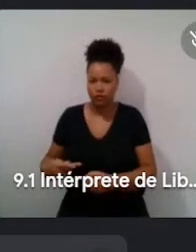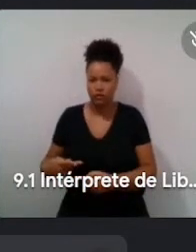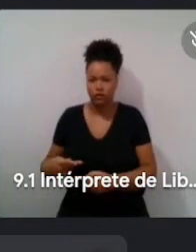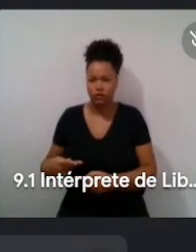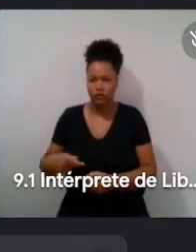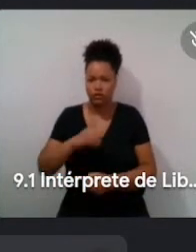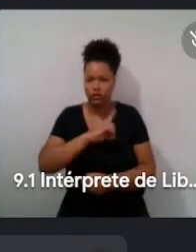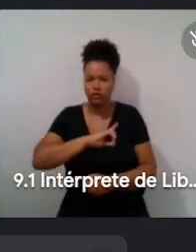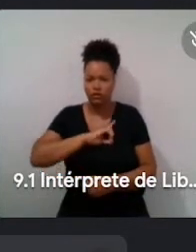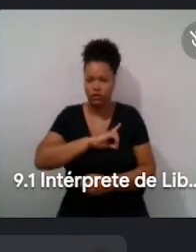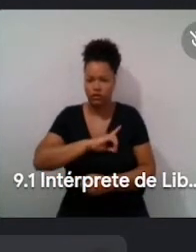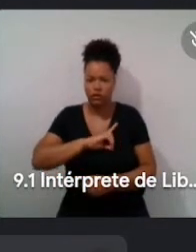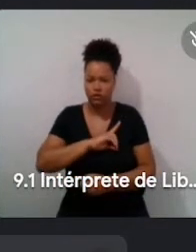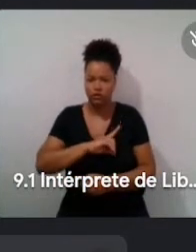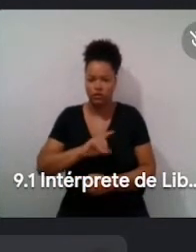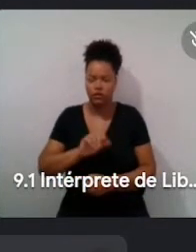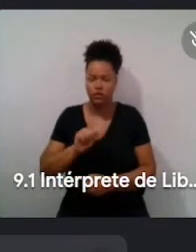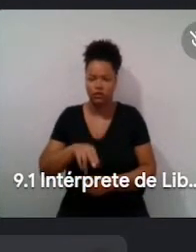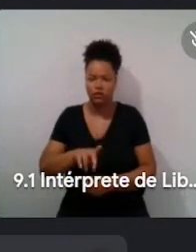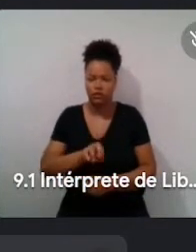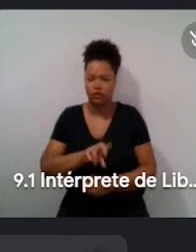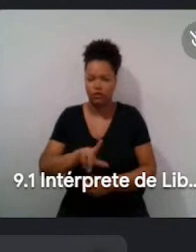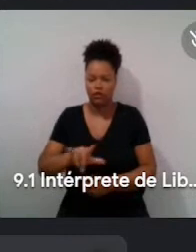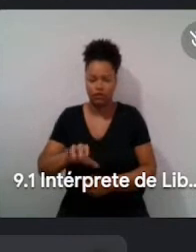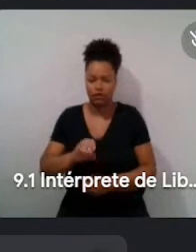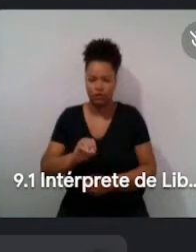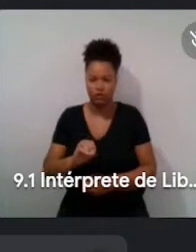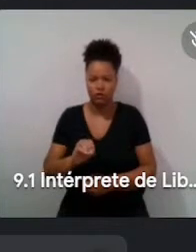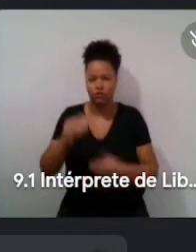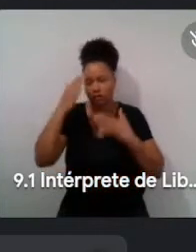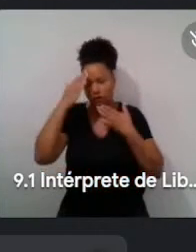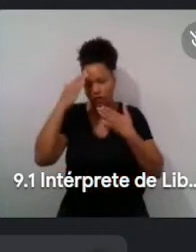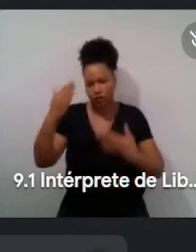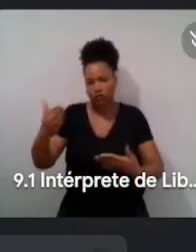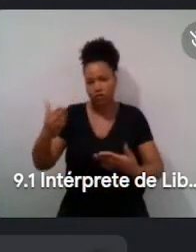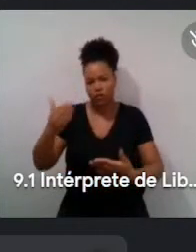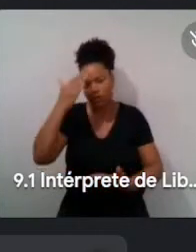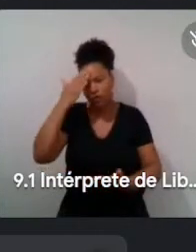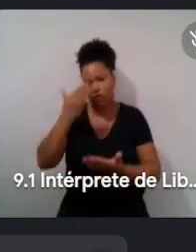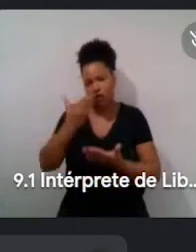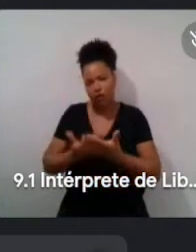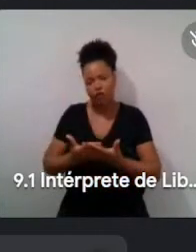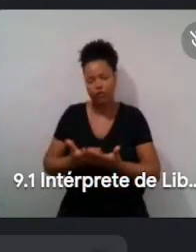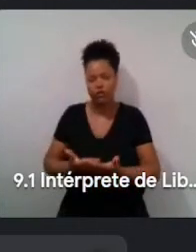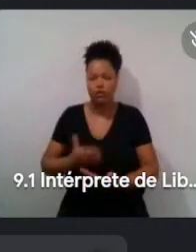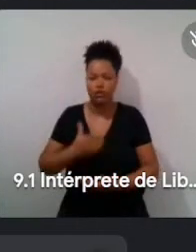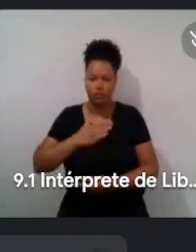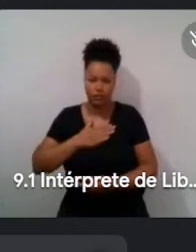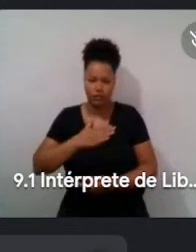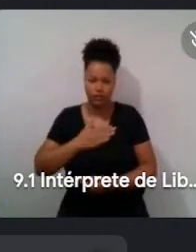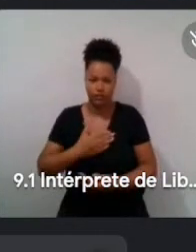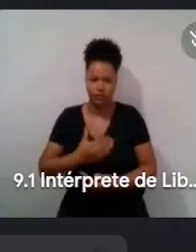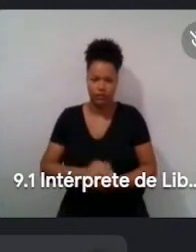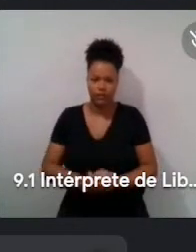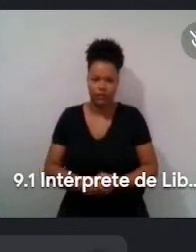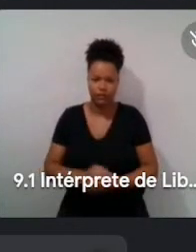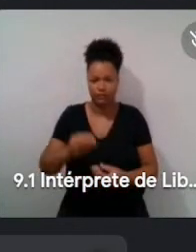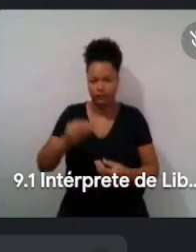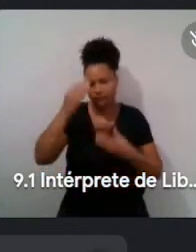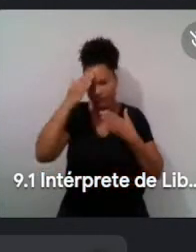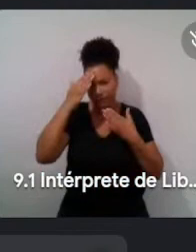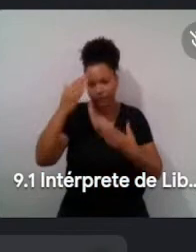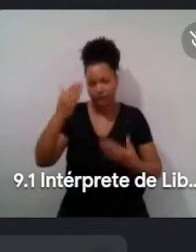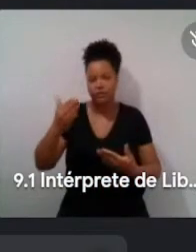desembargador Elvestre de Brito Maia Neto, agradecendo aqui pela confiança em me depositar. Obrigado, senhor presidente. Bom